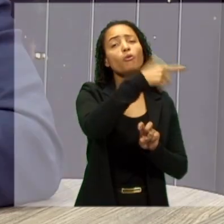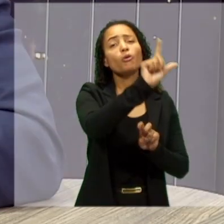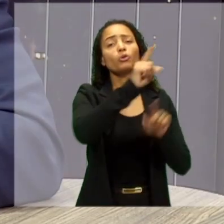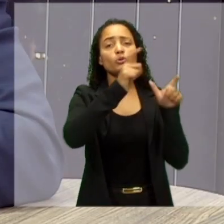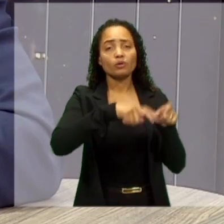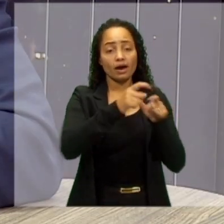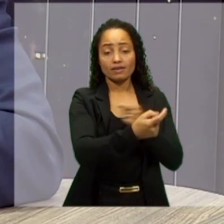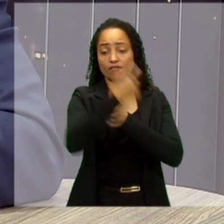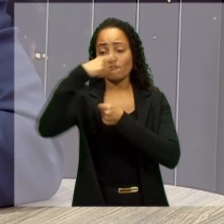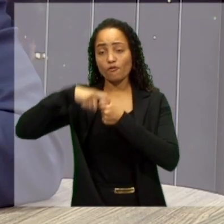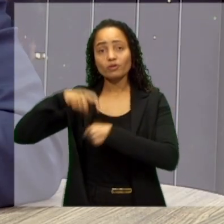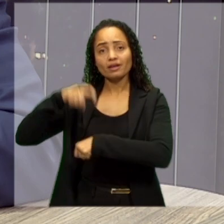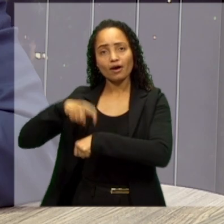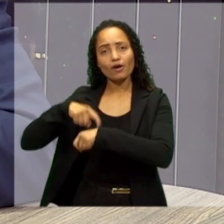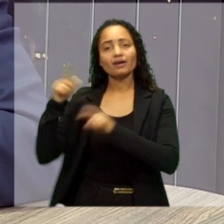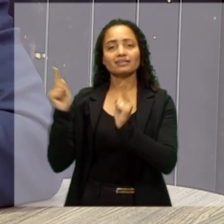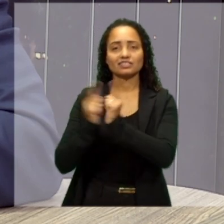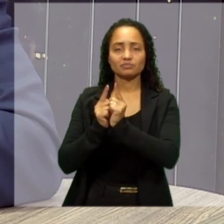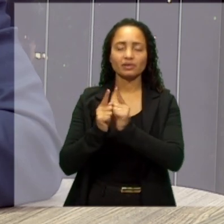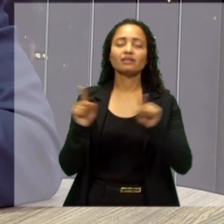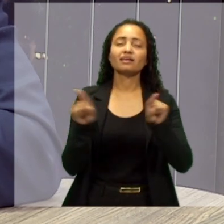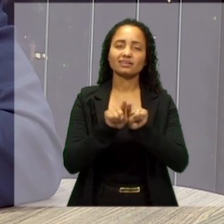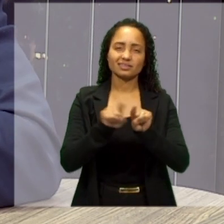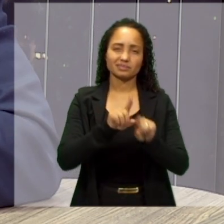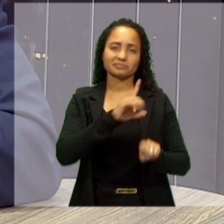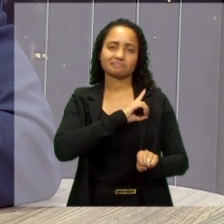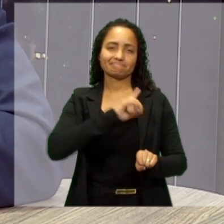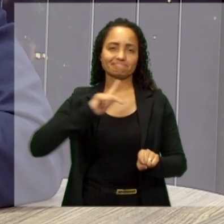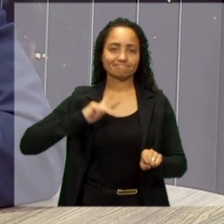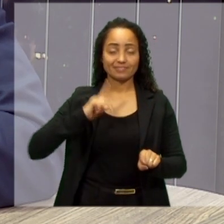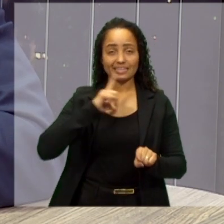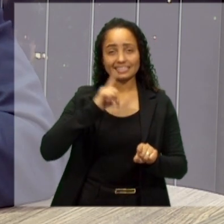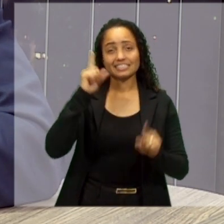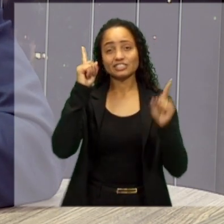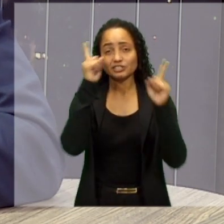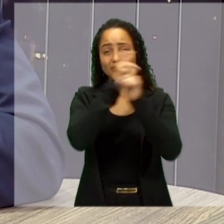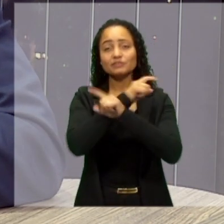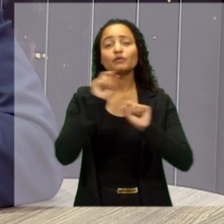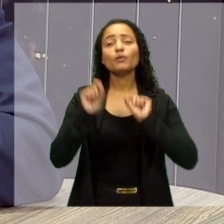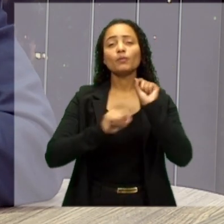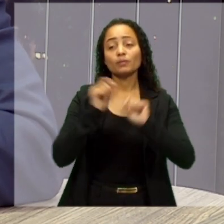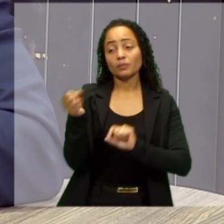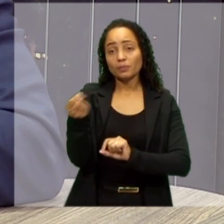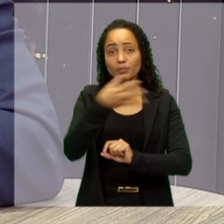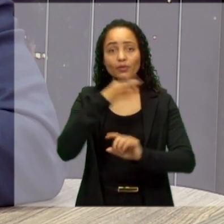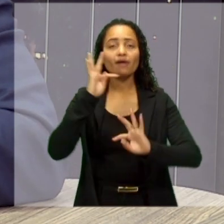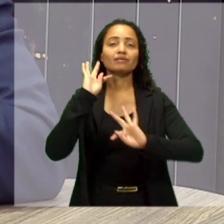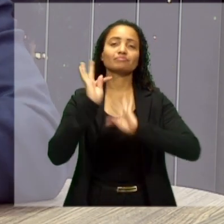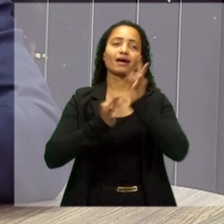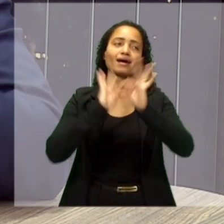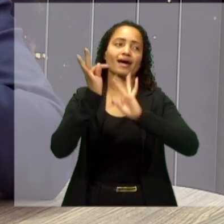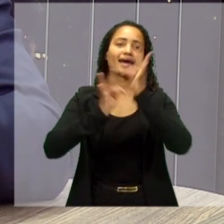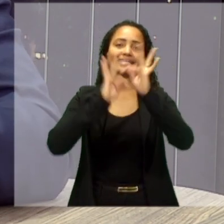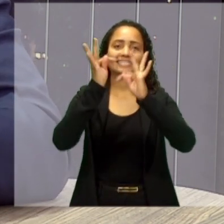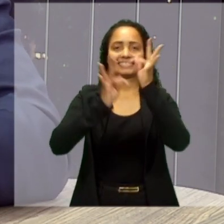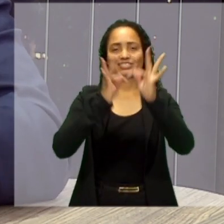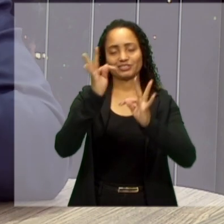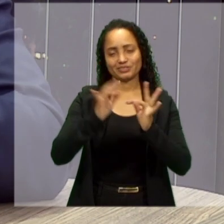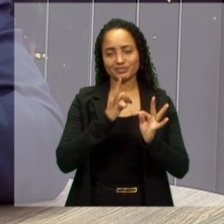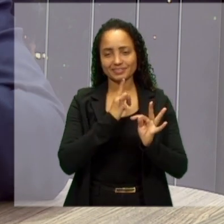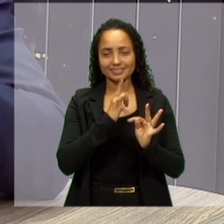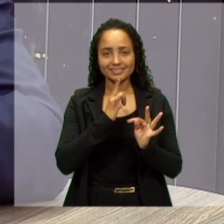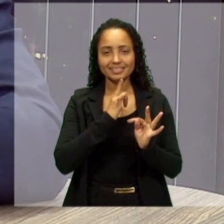Defensoria Pública também tem uma dificuldade de implementação de novas tecnologias, porém a gente está